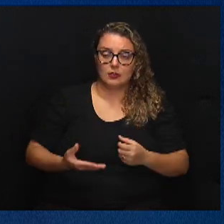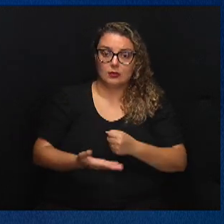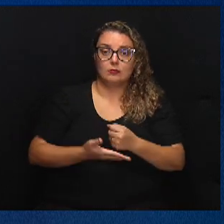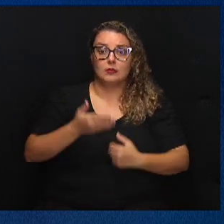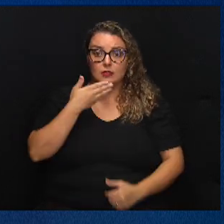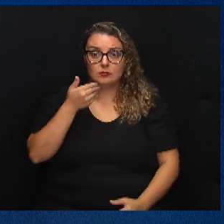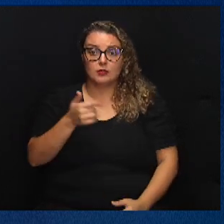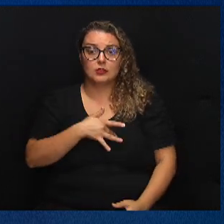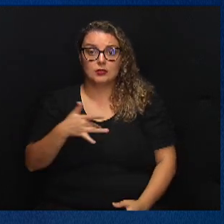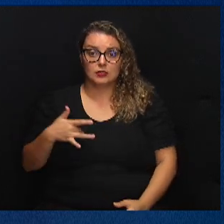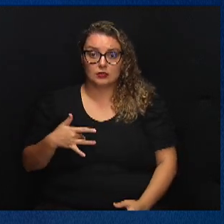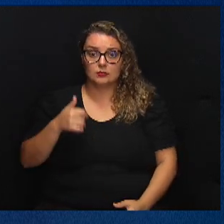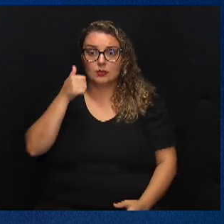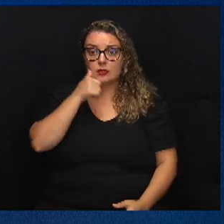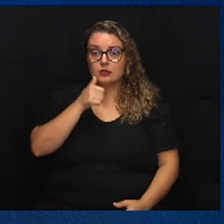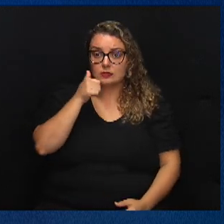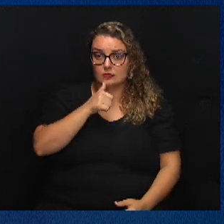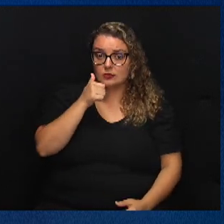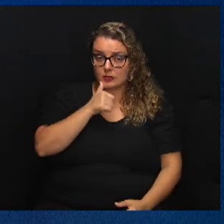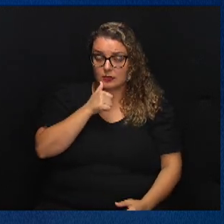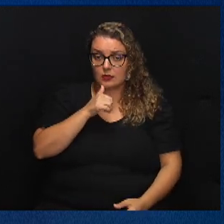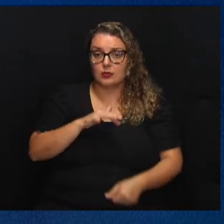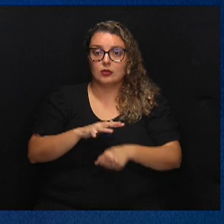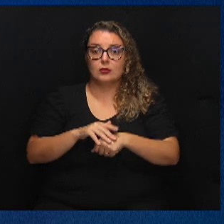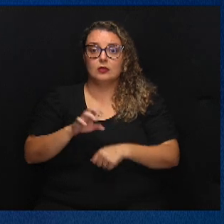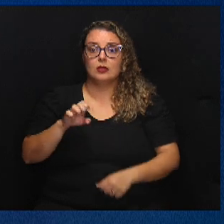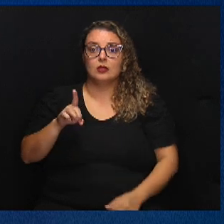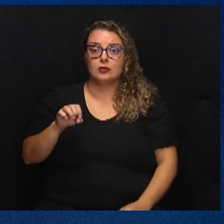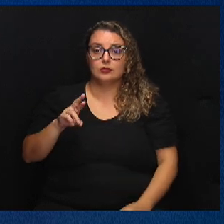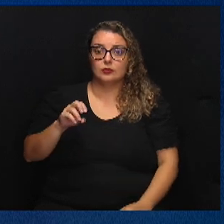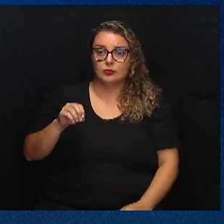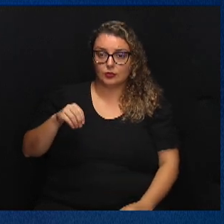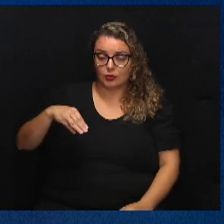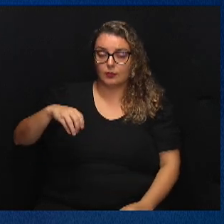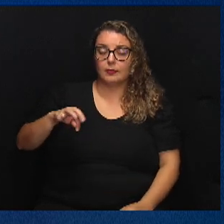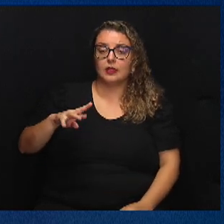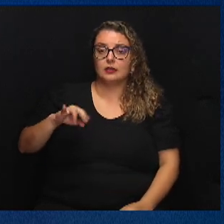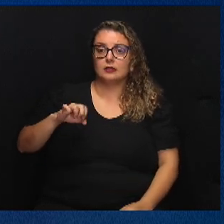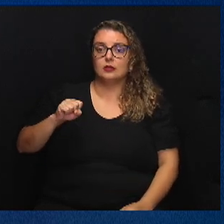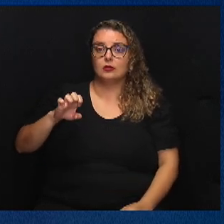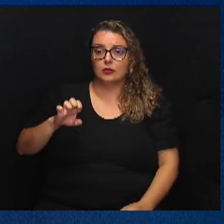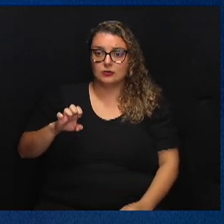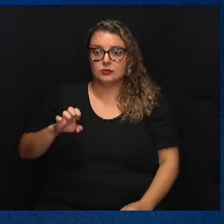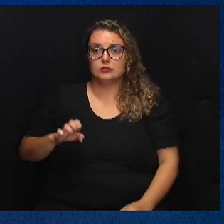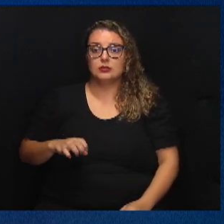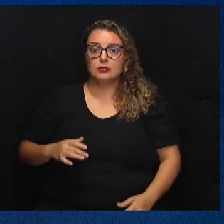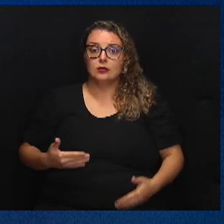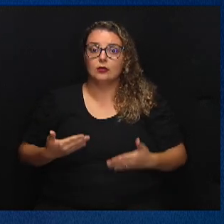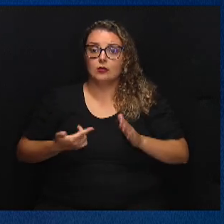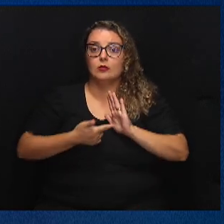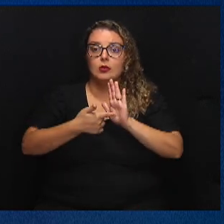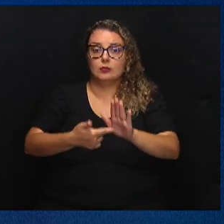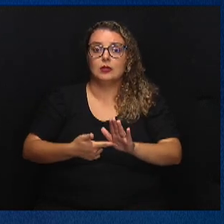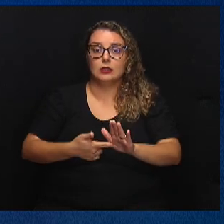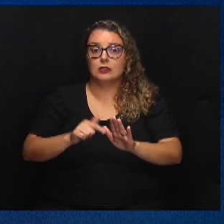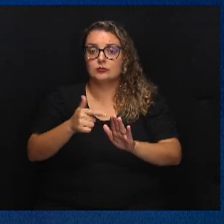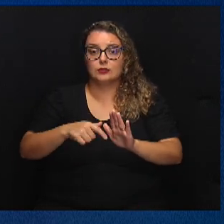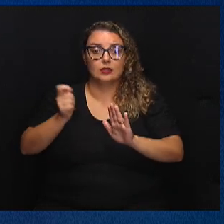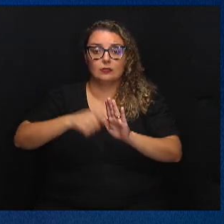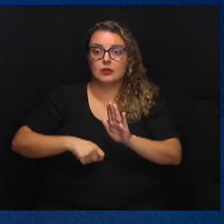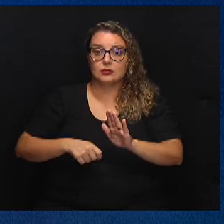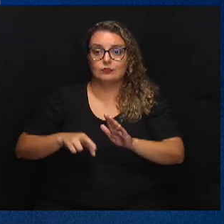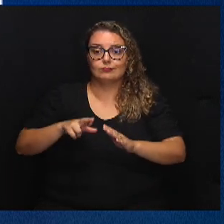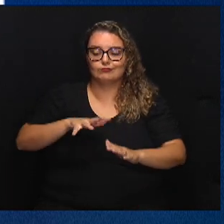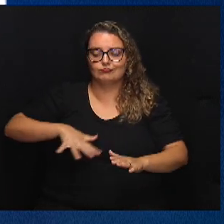melhoria da saúde das mulheres com endometriose e a inclui com manifestação incapacitante no rol de doenças que independe